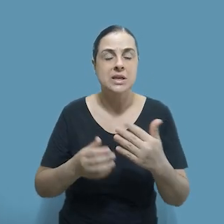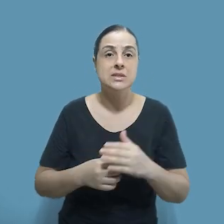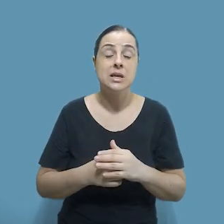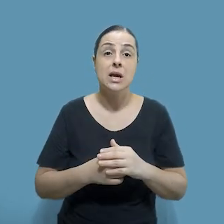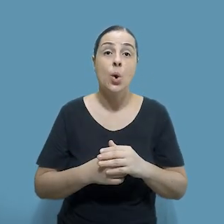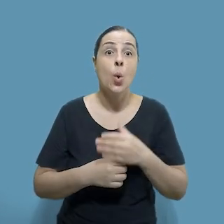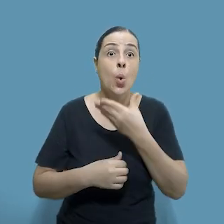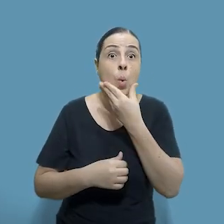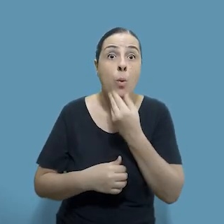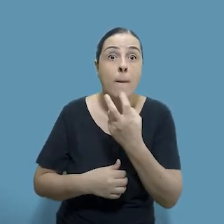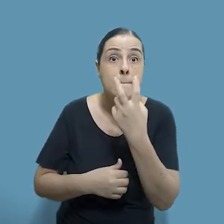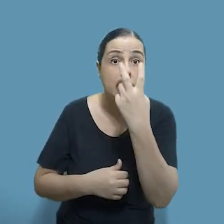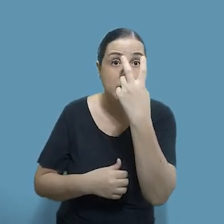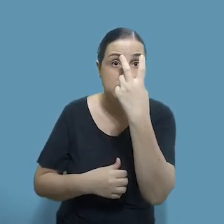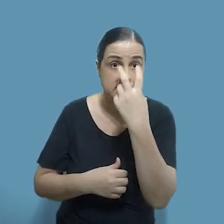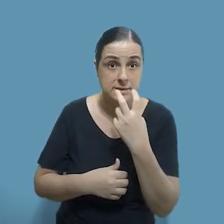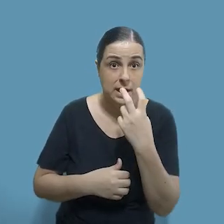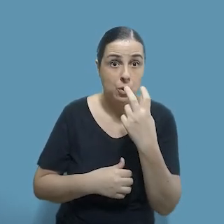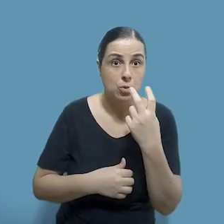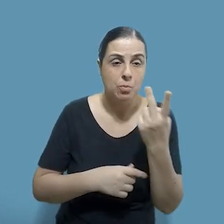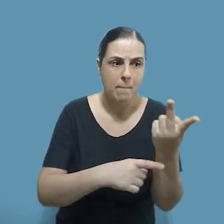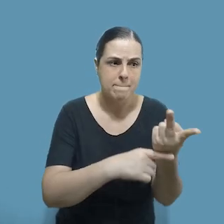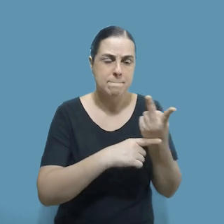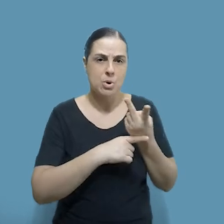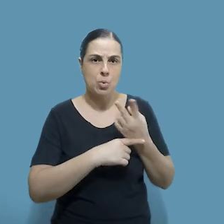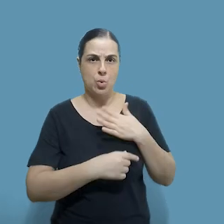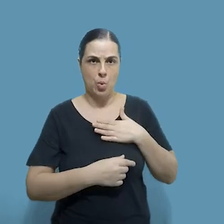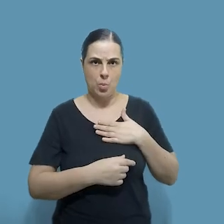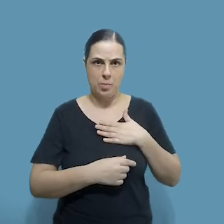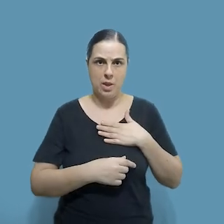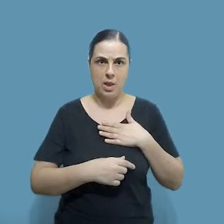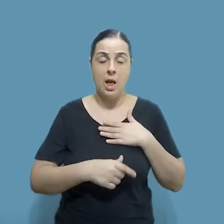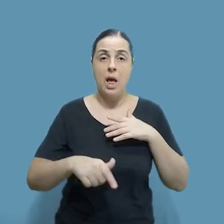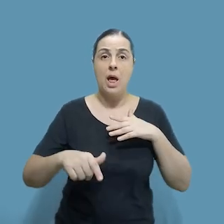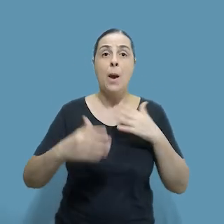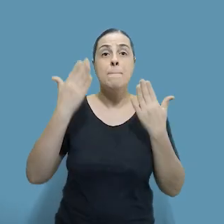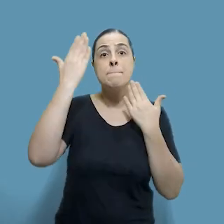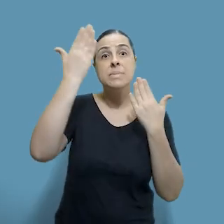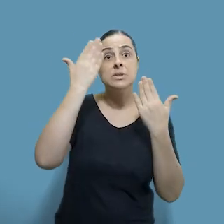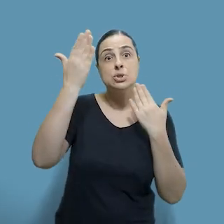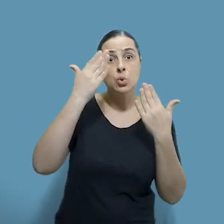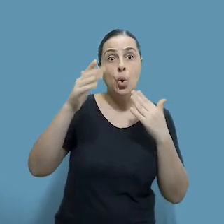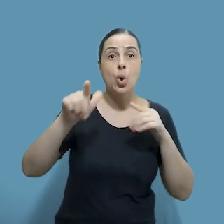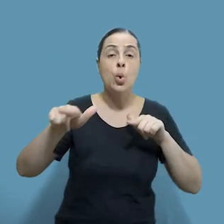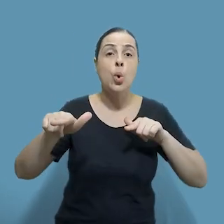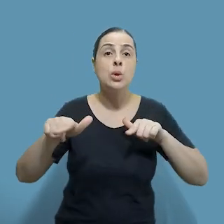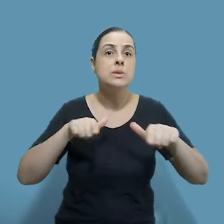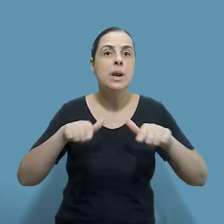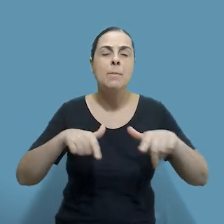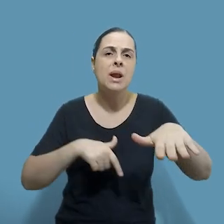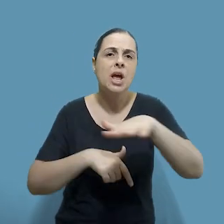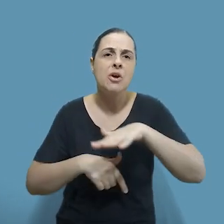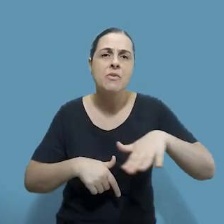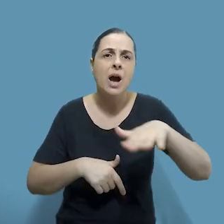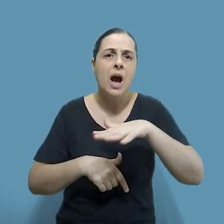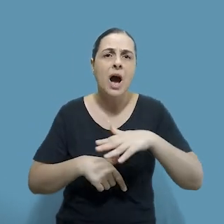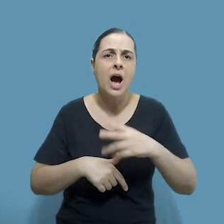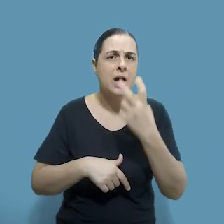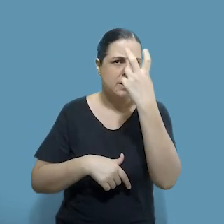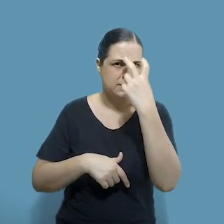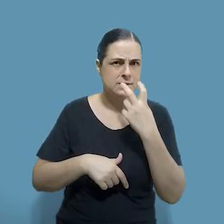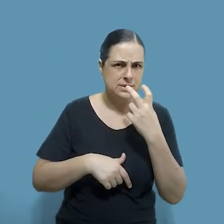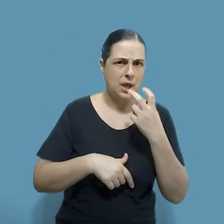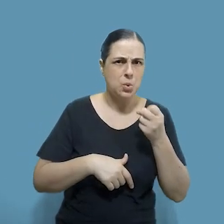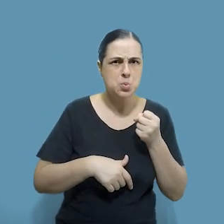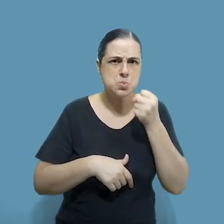cego e era psicólogo no Senai. Ele trabalhava com colocação de cegos nas indústrias, né?